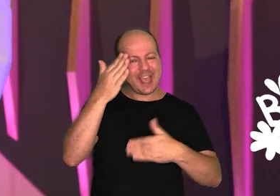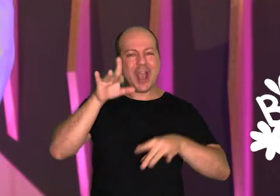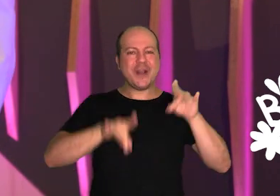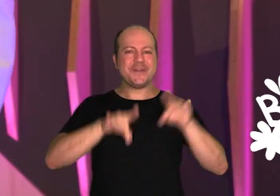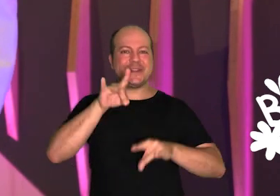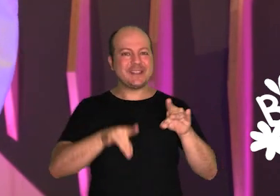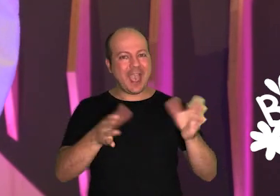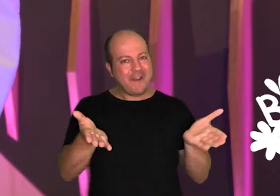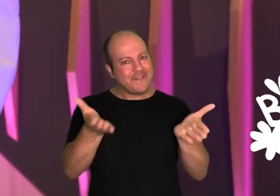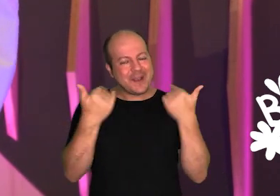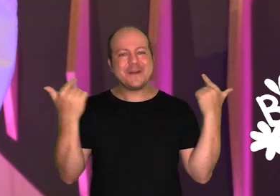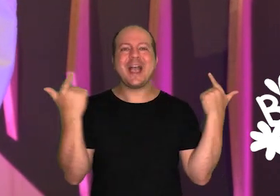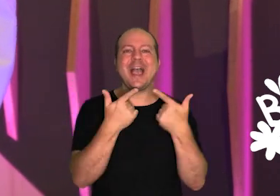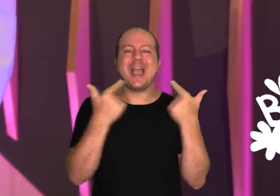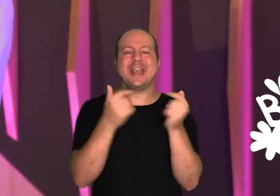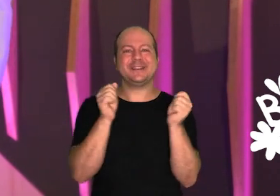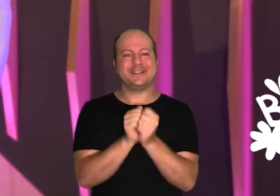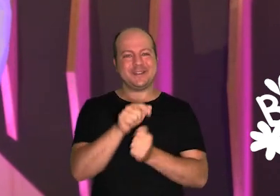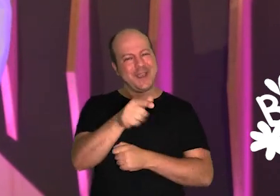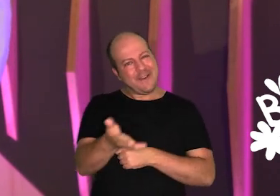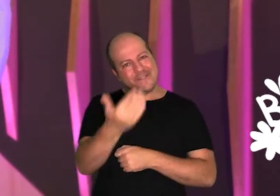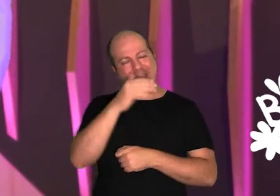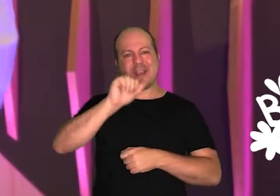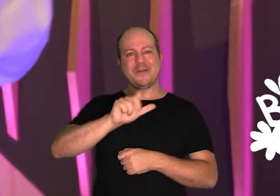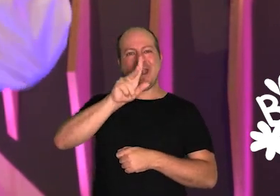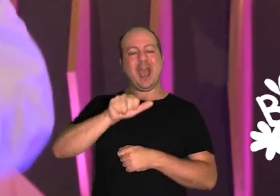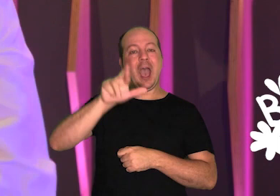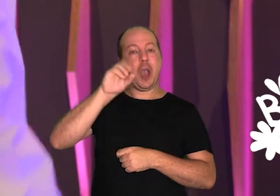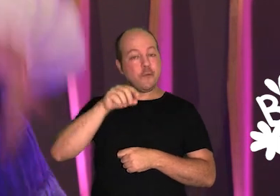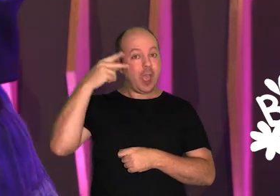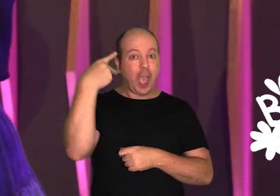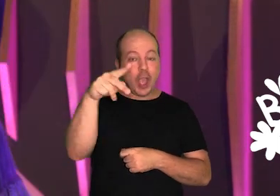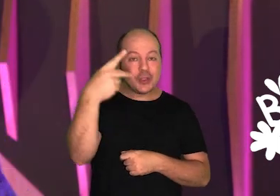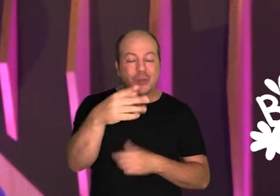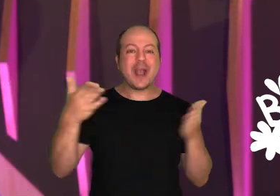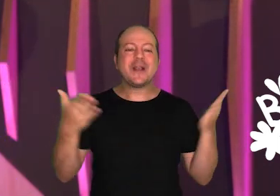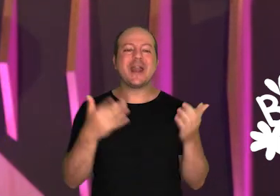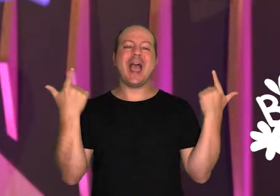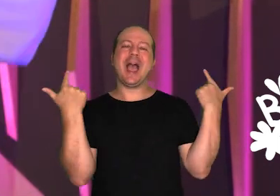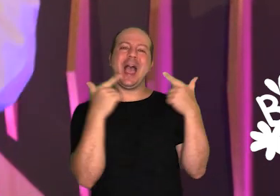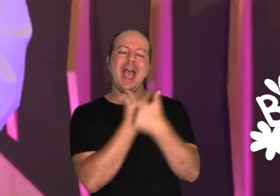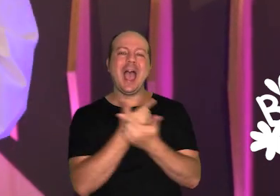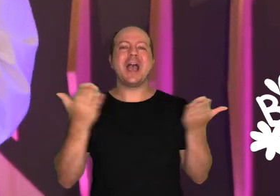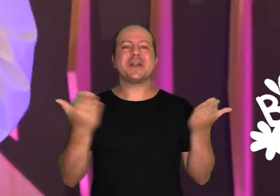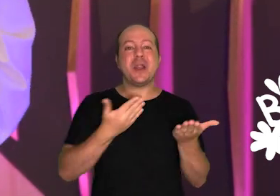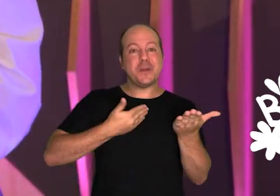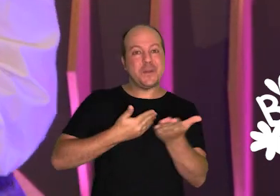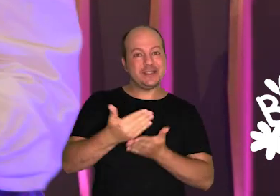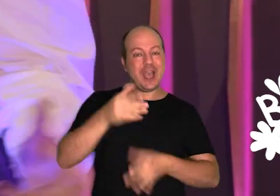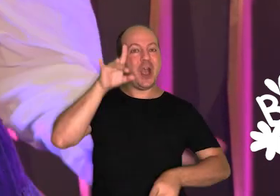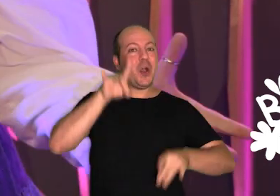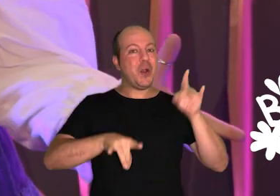oficina. Vamos cair na gargalhada com ele agora? Hein, Álvaro? Vamos. Vai que é tua risada. Vai começar agora a